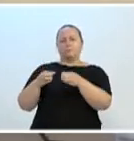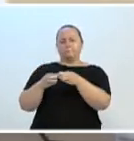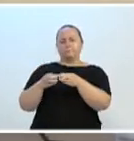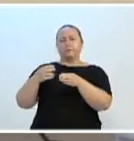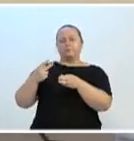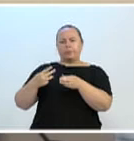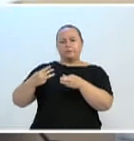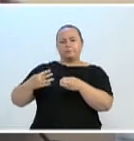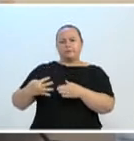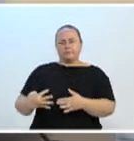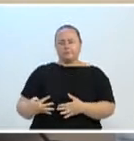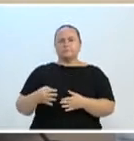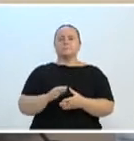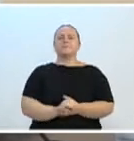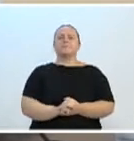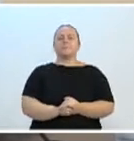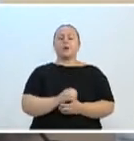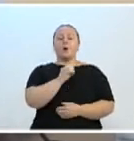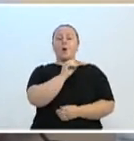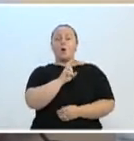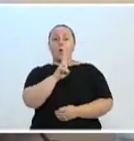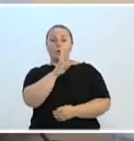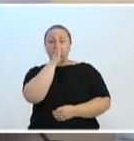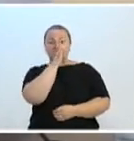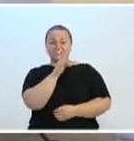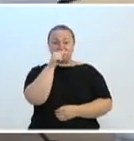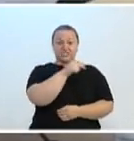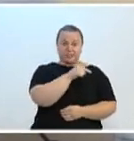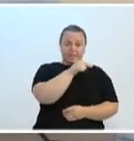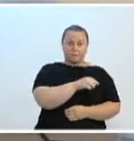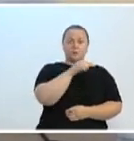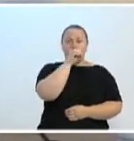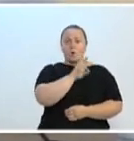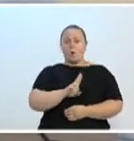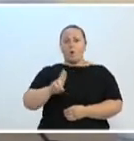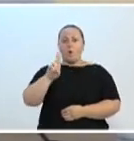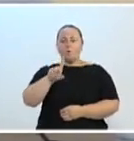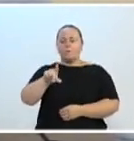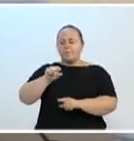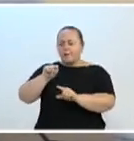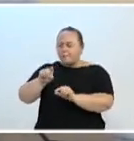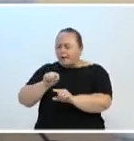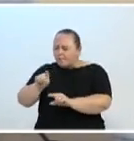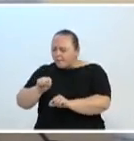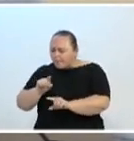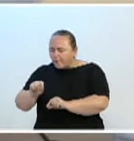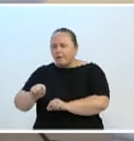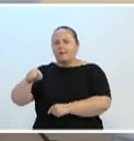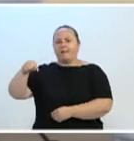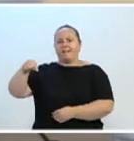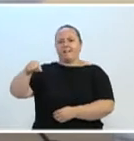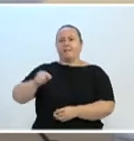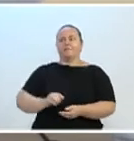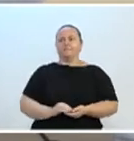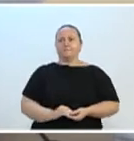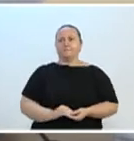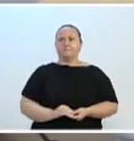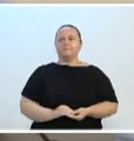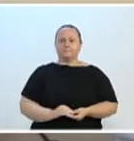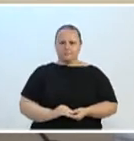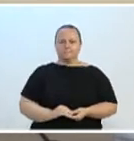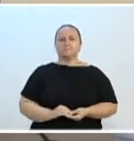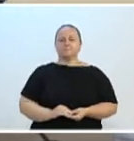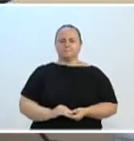obviamente, para votar nas duas possibilidades. Então, ou declara o voto na chapa 1 ou declara de volta de forma